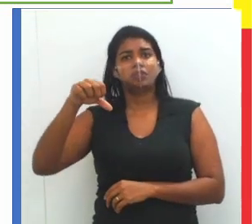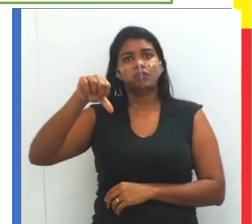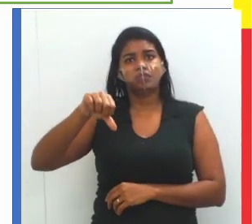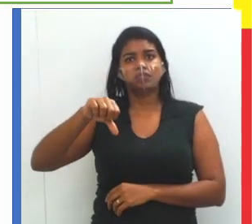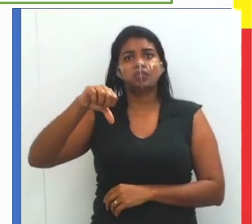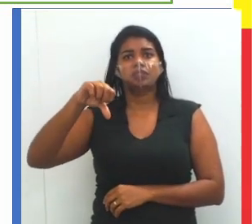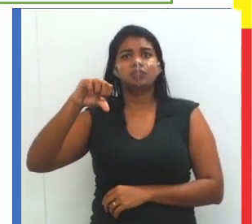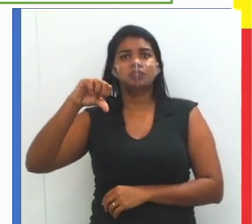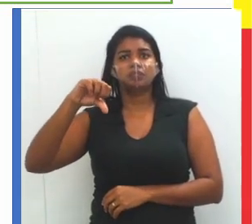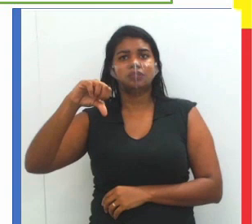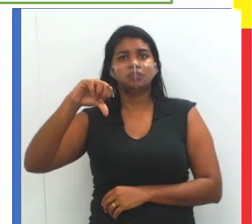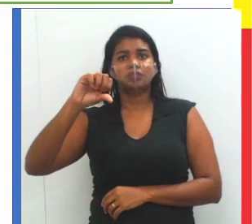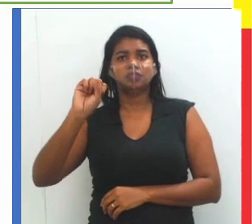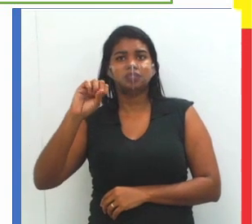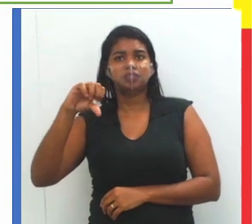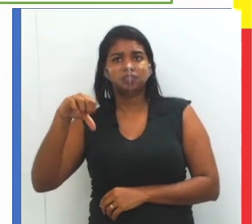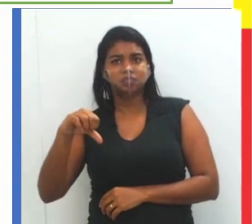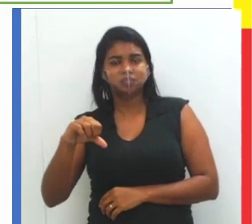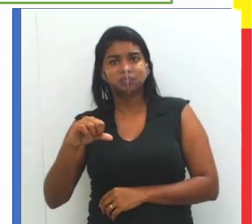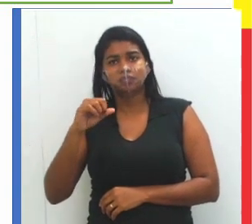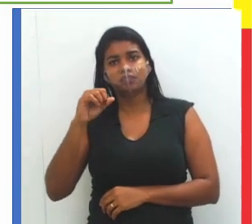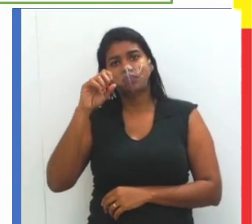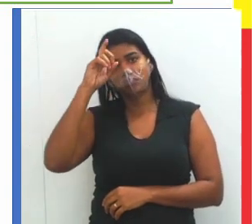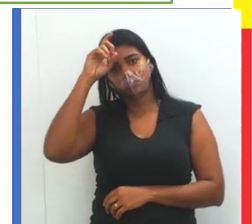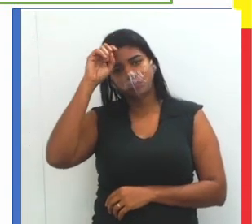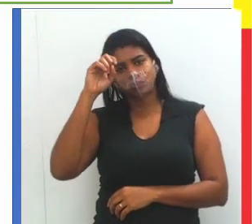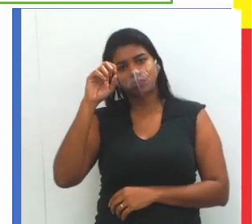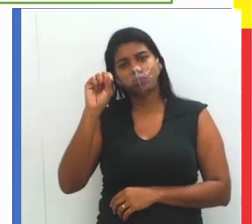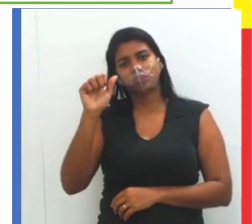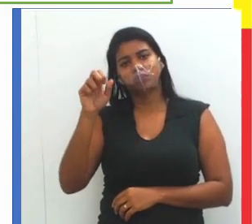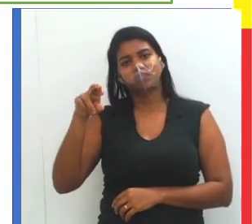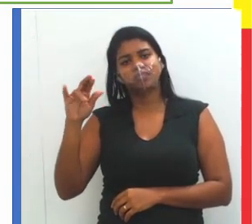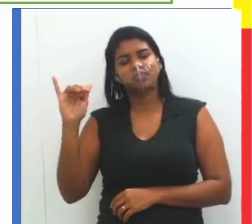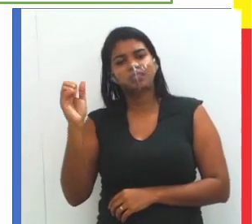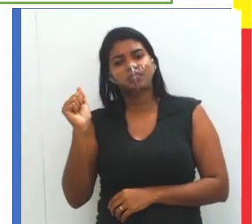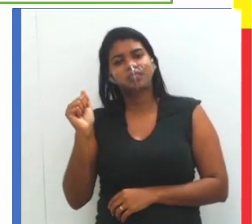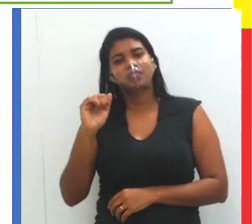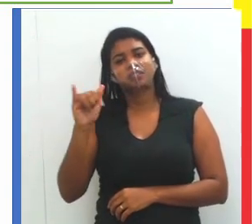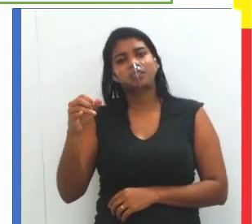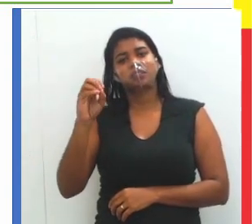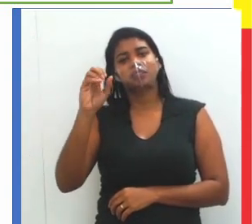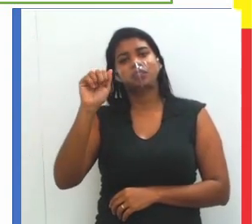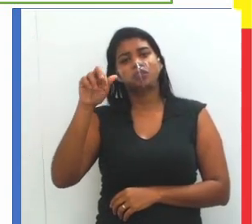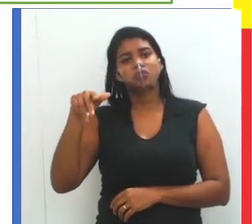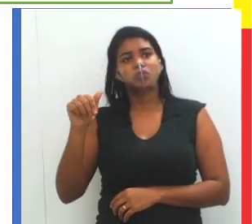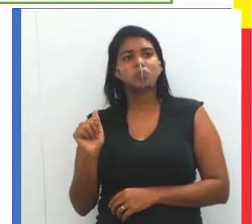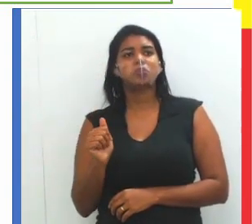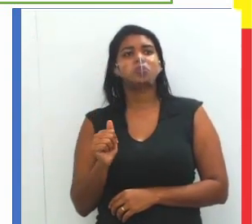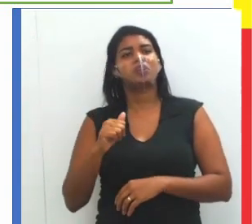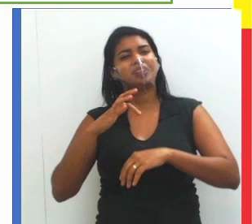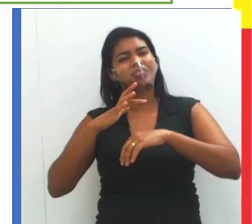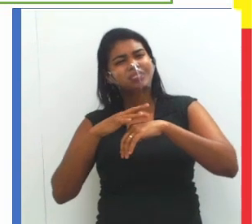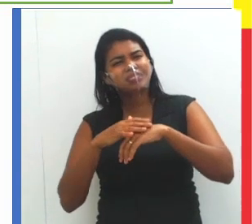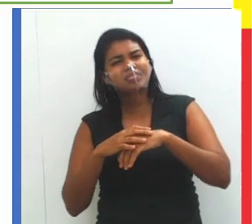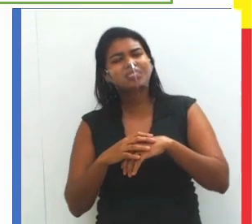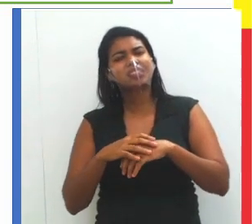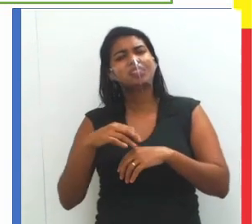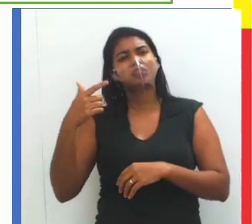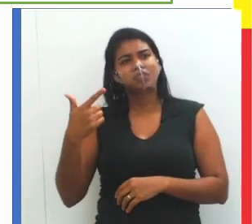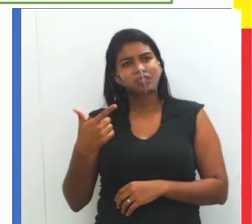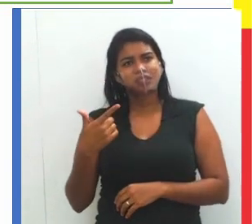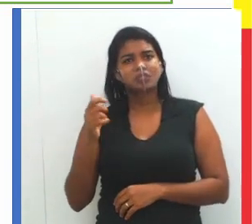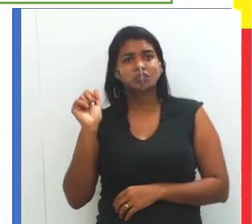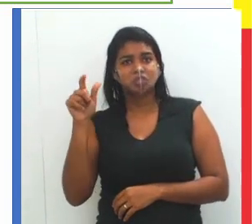foi internado no Recife, no Hospital Santa Joana, já bastante debilitado, e no dia 2 de agosto